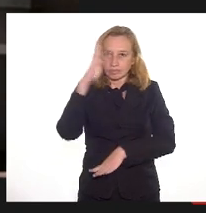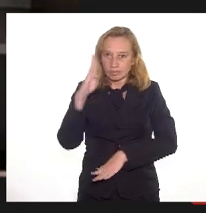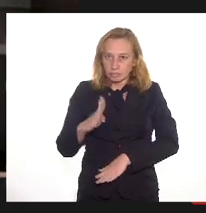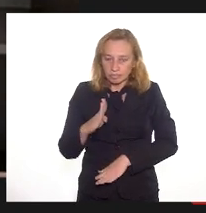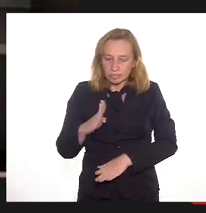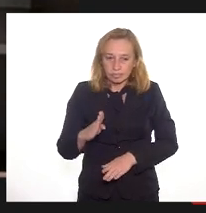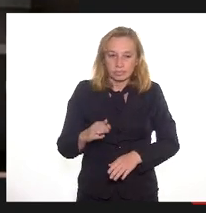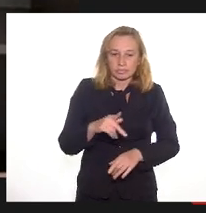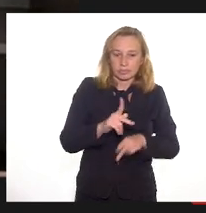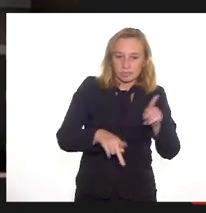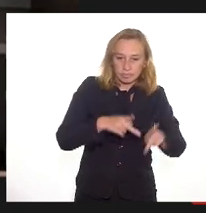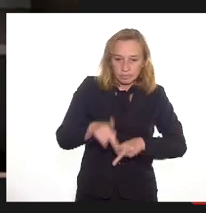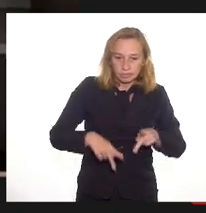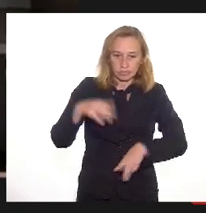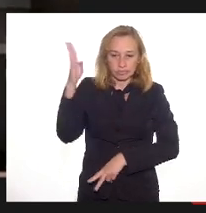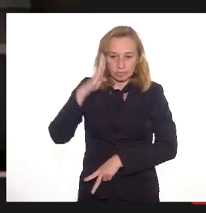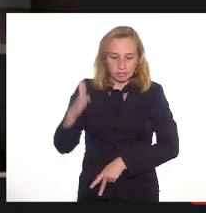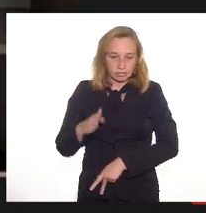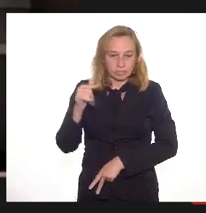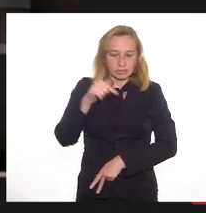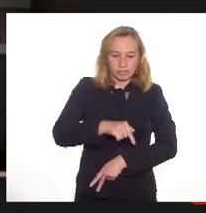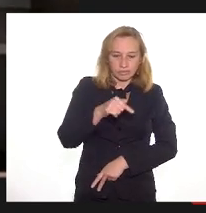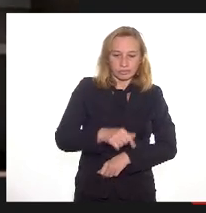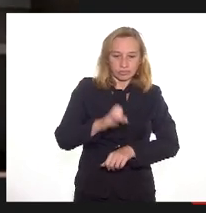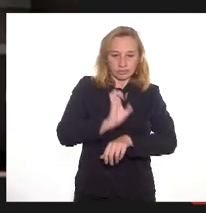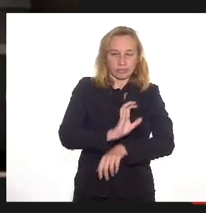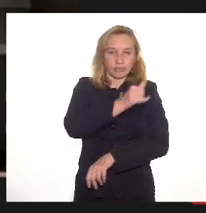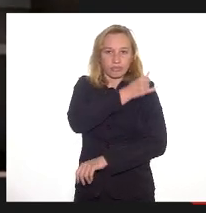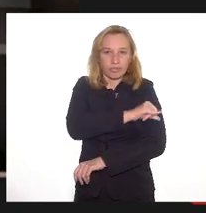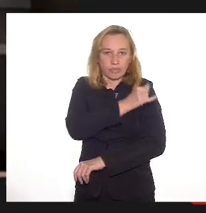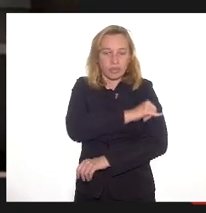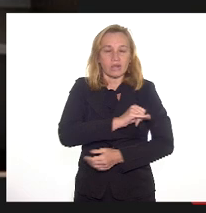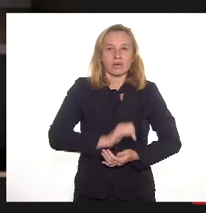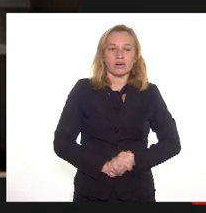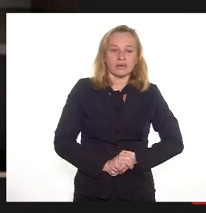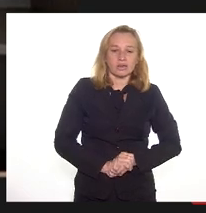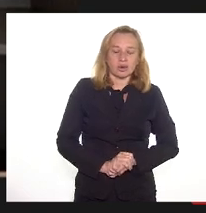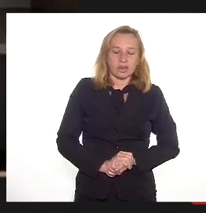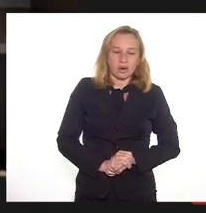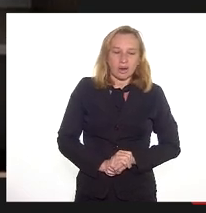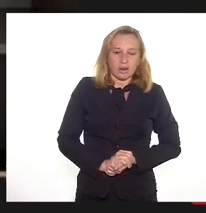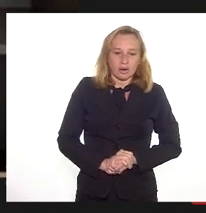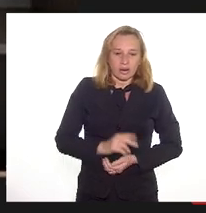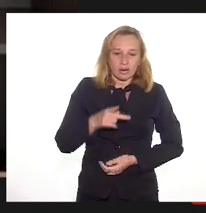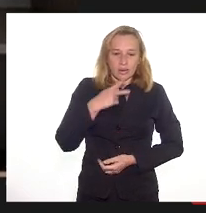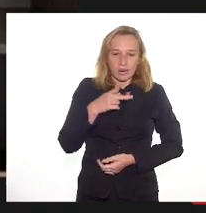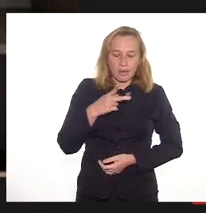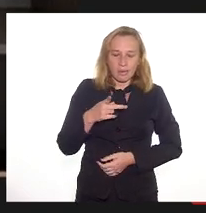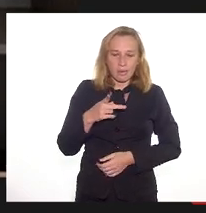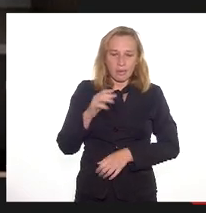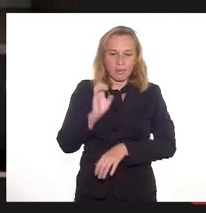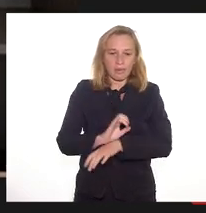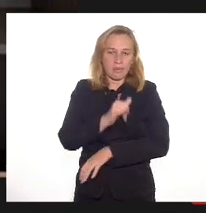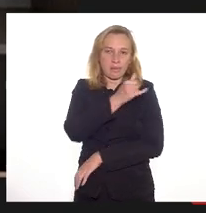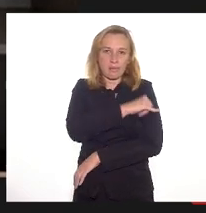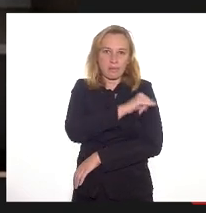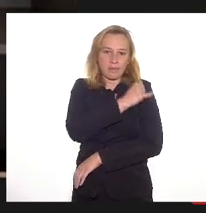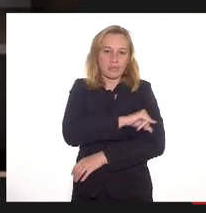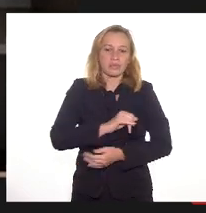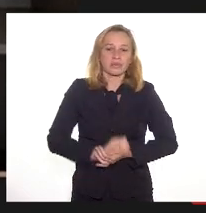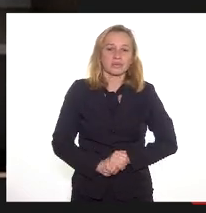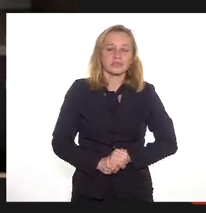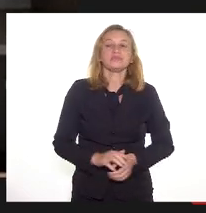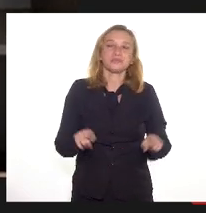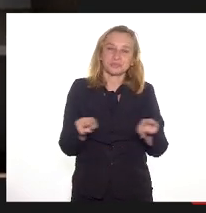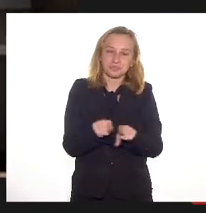povo brasileiro aqui, do nosso estado do Rio de Janeiro, né? Porque a gente fala pelo estado do Rio de Janeiro, que